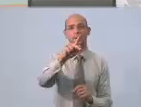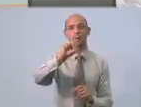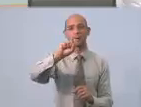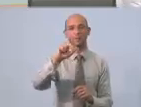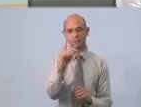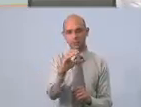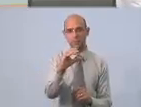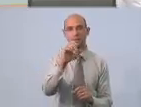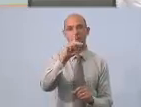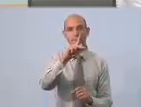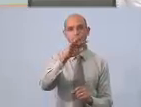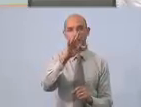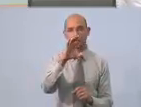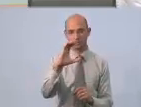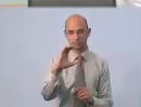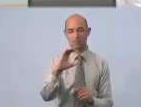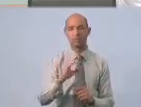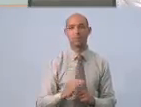Democratas, PTC,